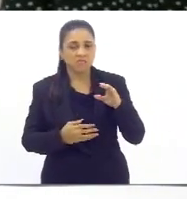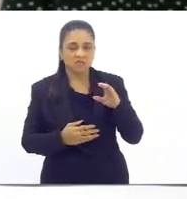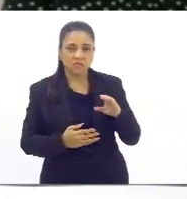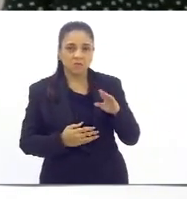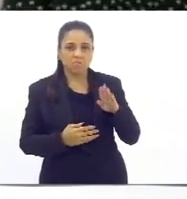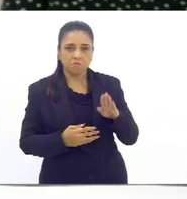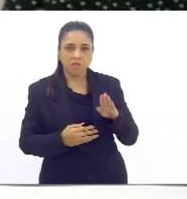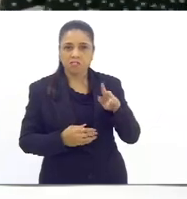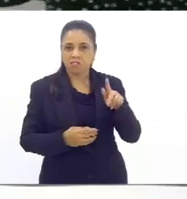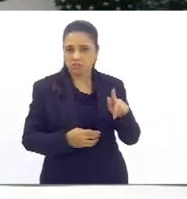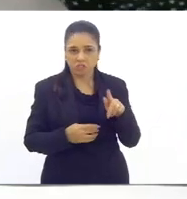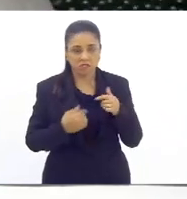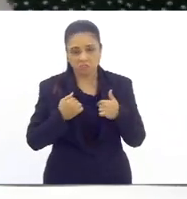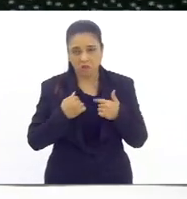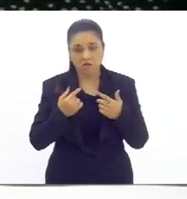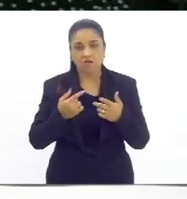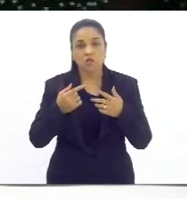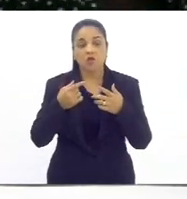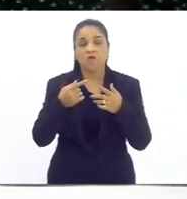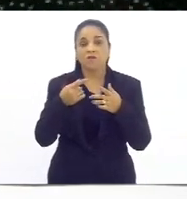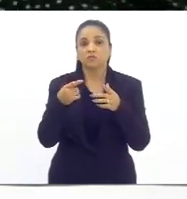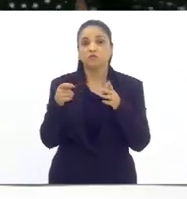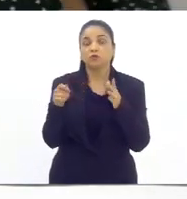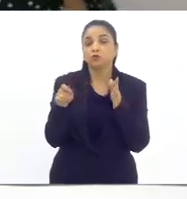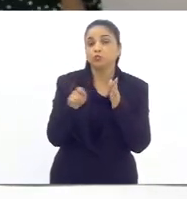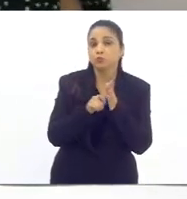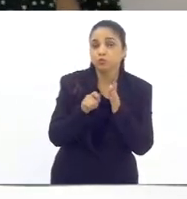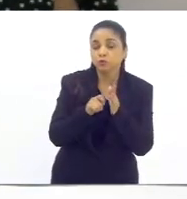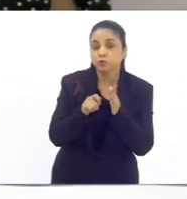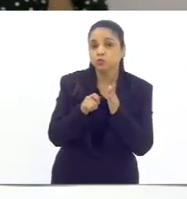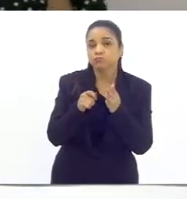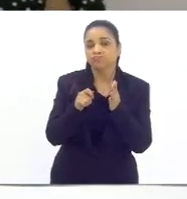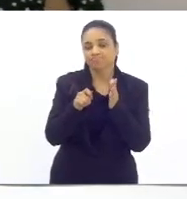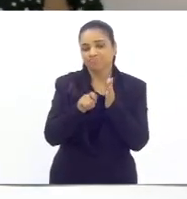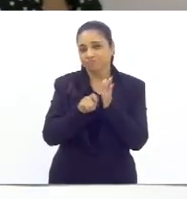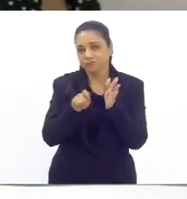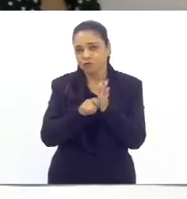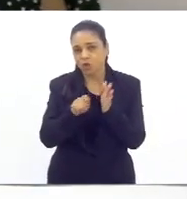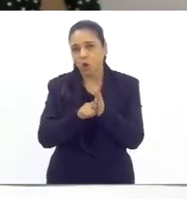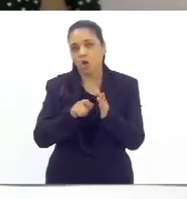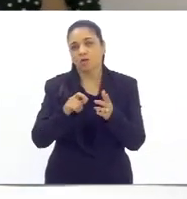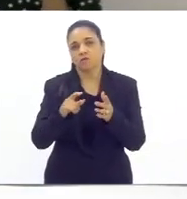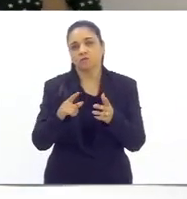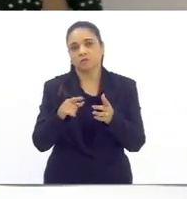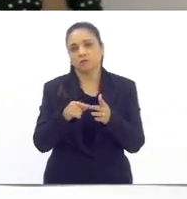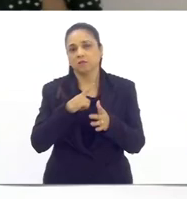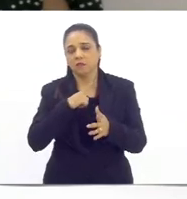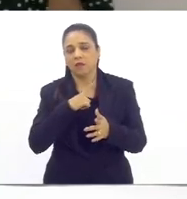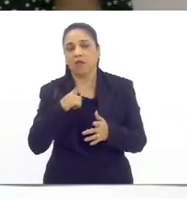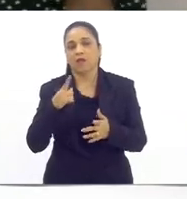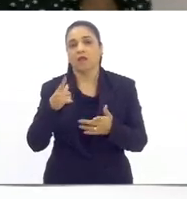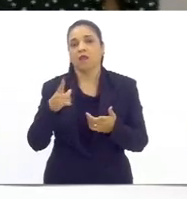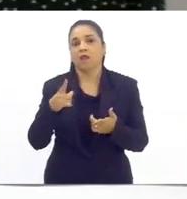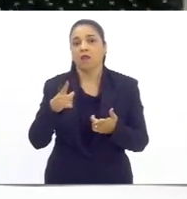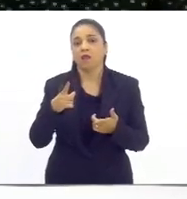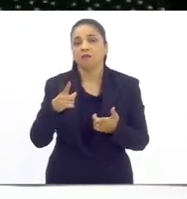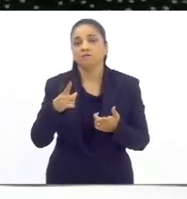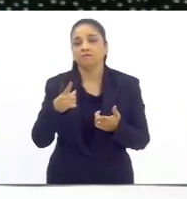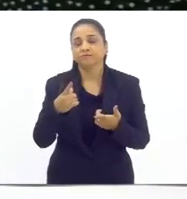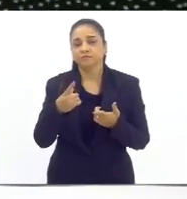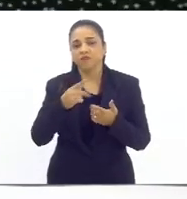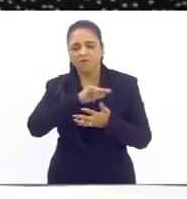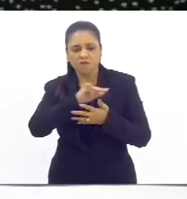as pessoas vocês não conseguem ter acesso que é por exemplo ricas em thc sem solvente que a gente está falando também